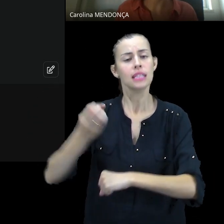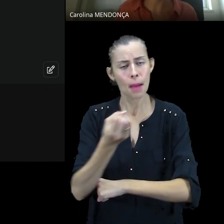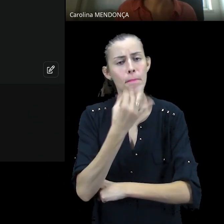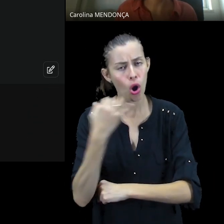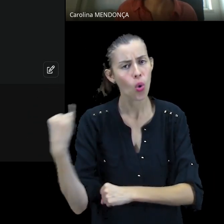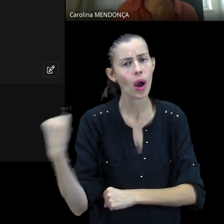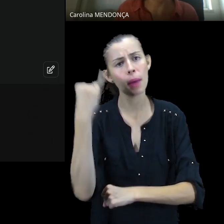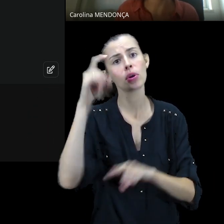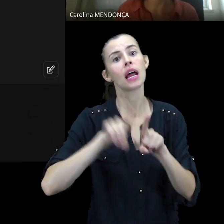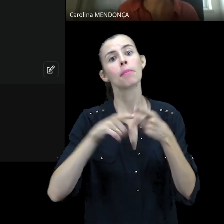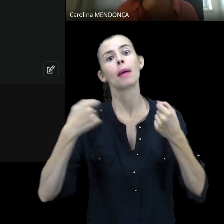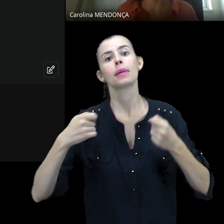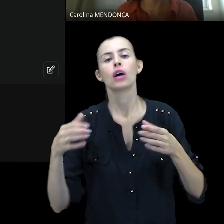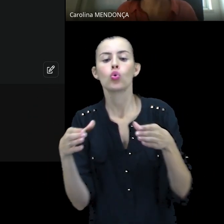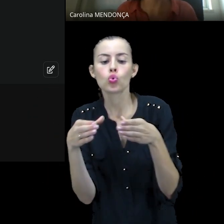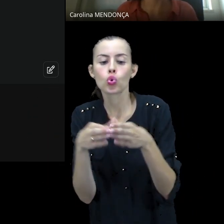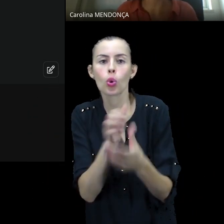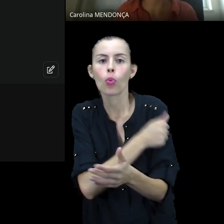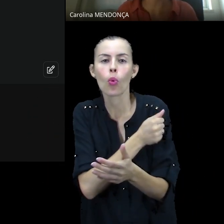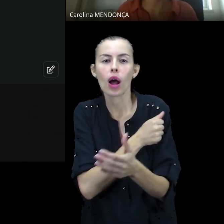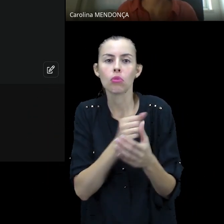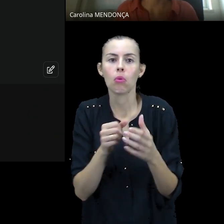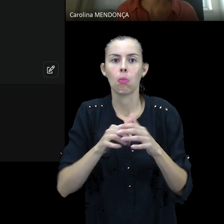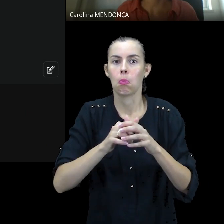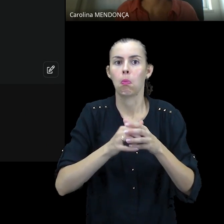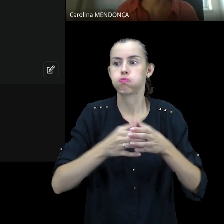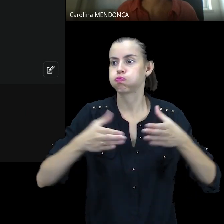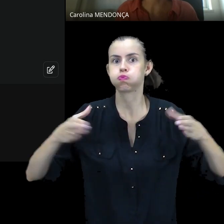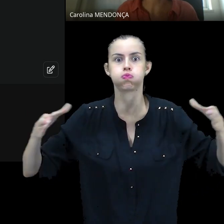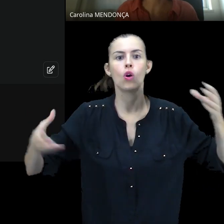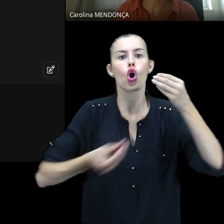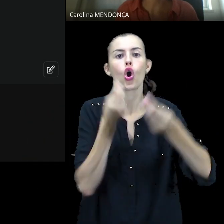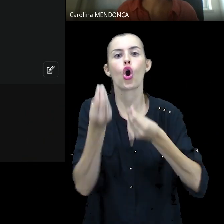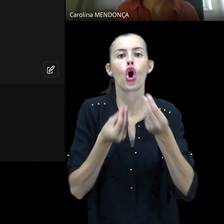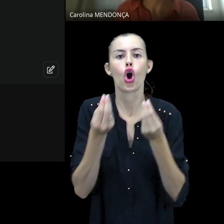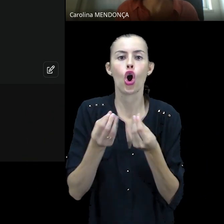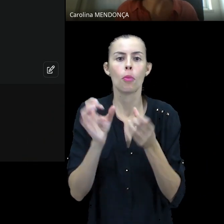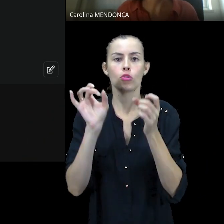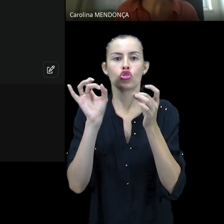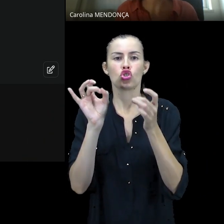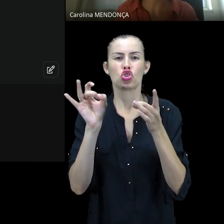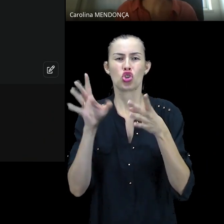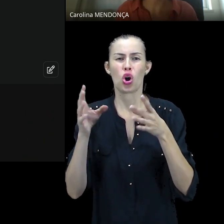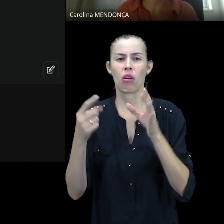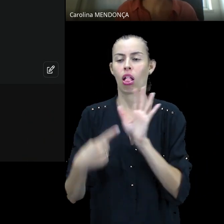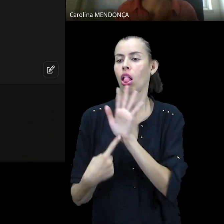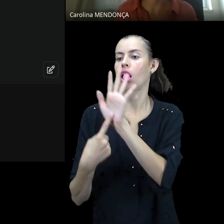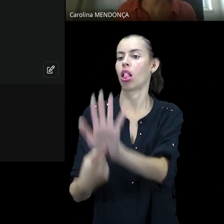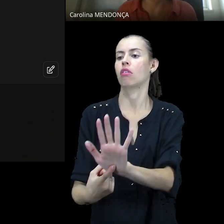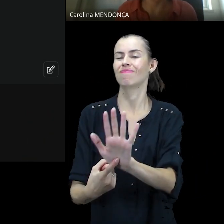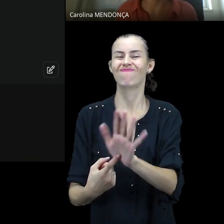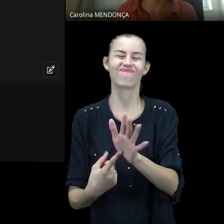relação professor-aluno muito próxima e também com a comunidade que você está atuando, demanda recursos financeiros,